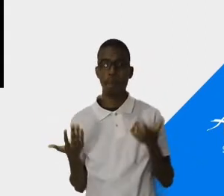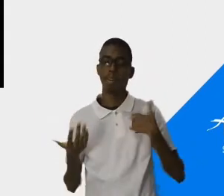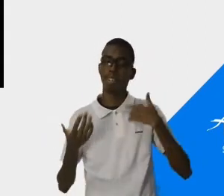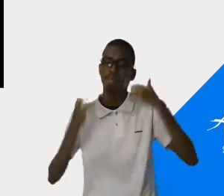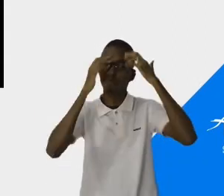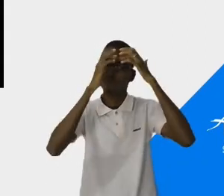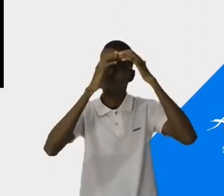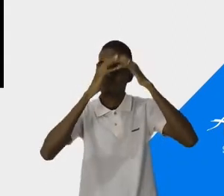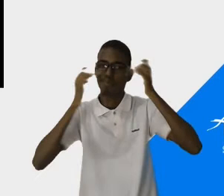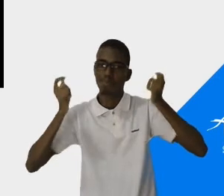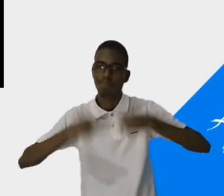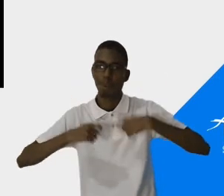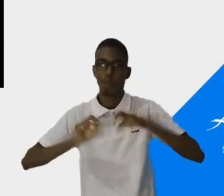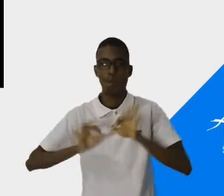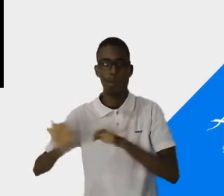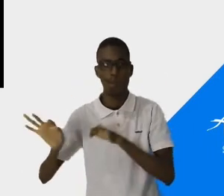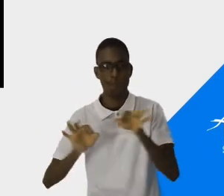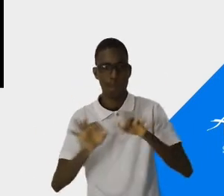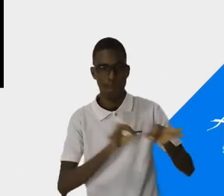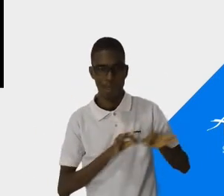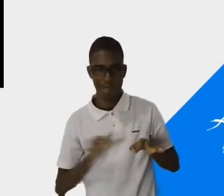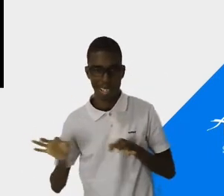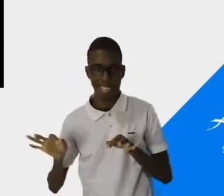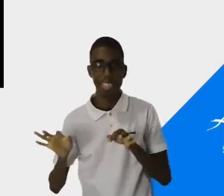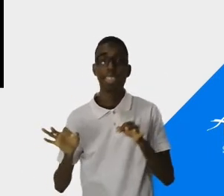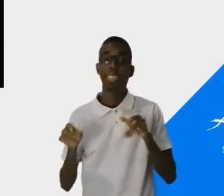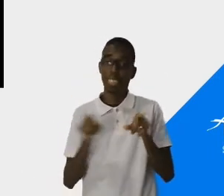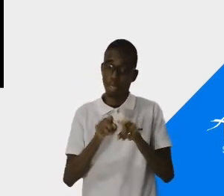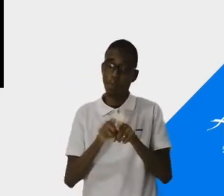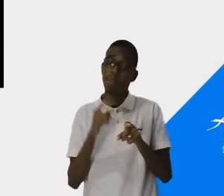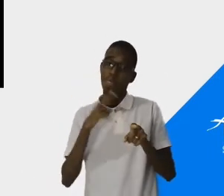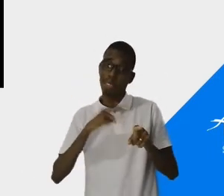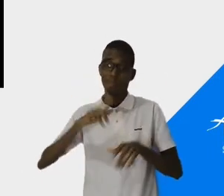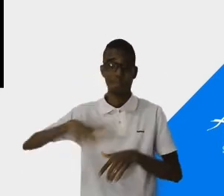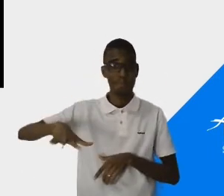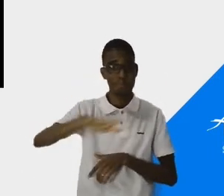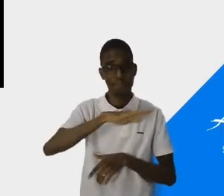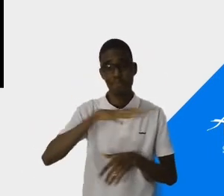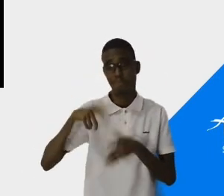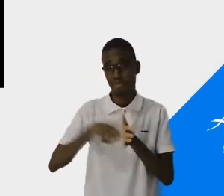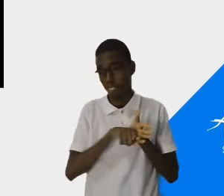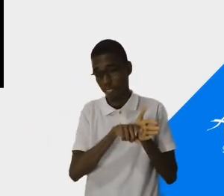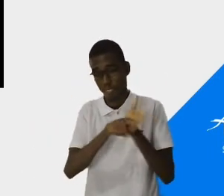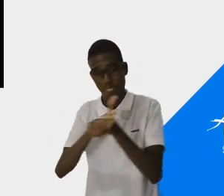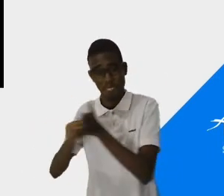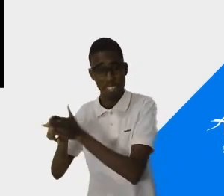daí, mais um universo que pode ser investigado. Então, aqui alguns exemplos.